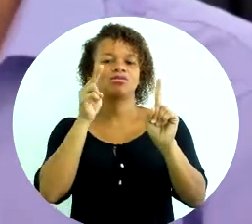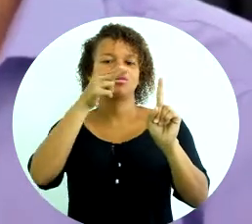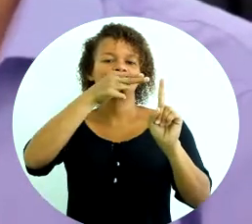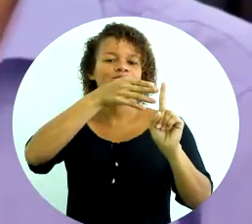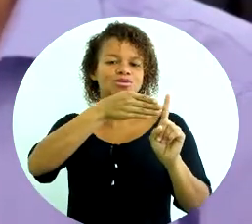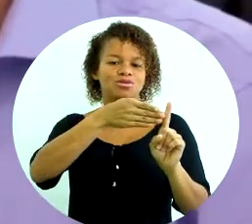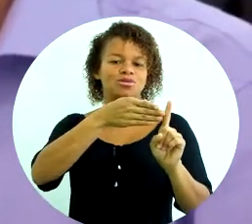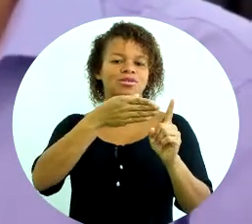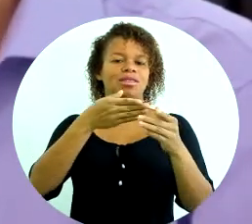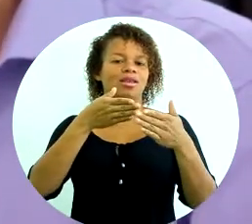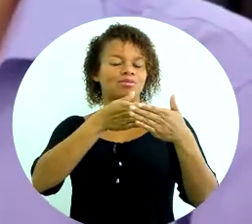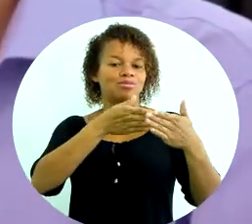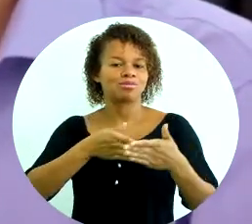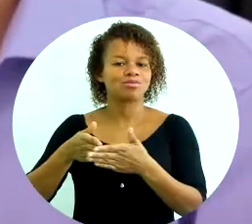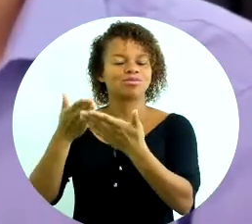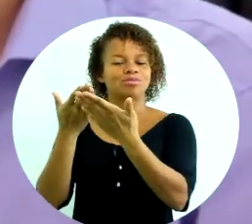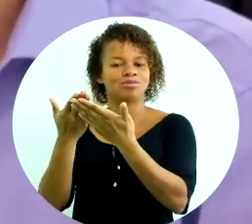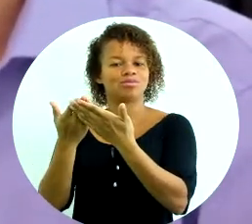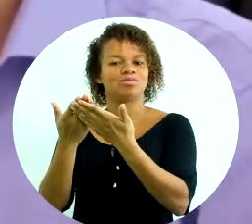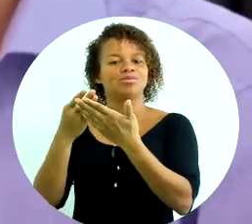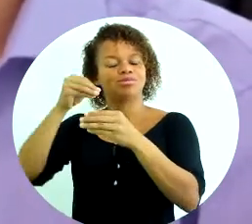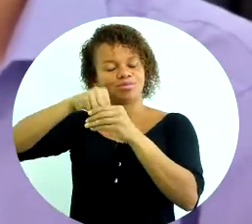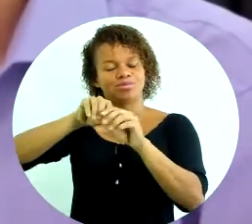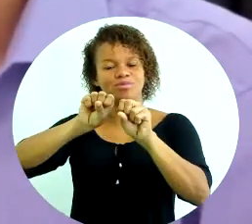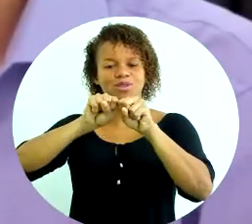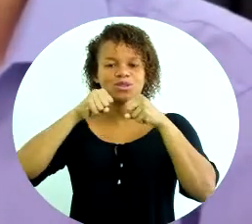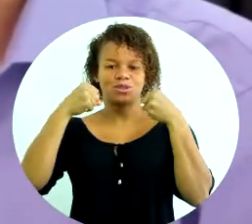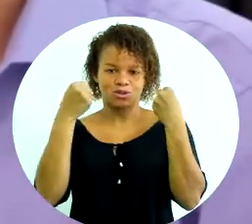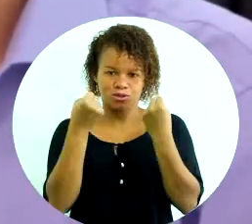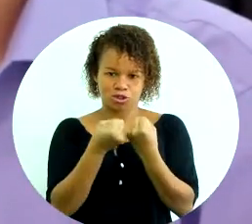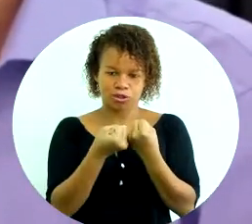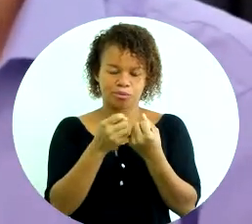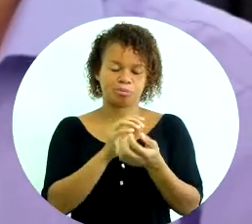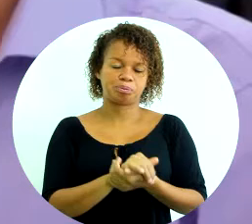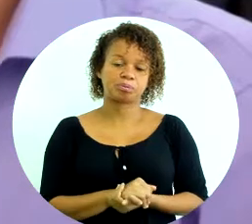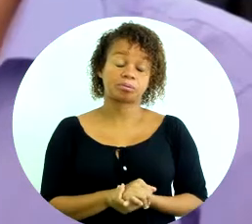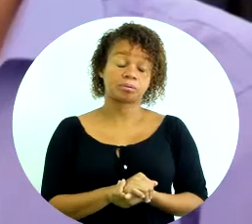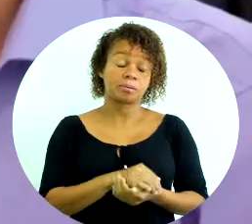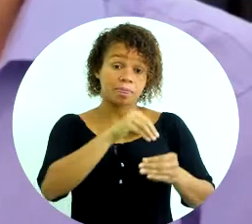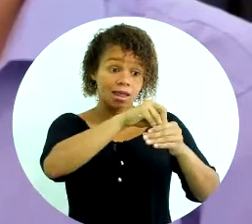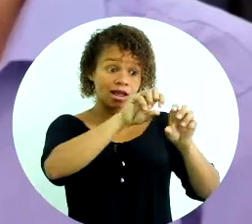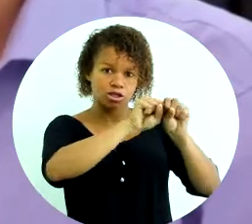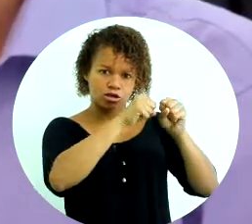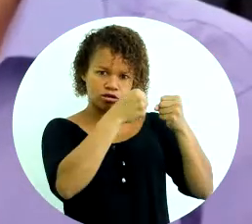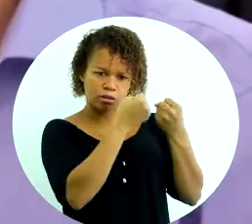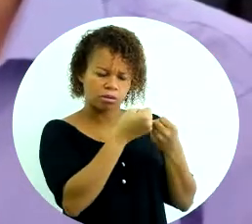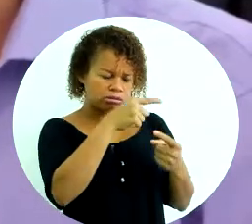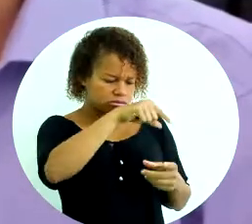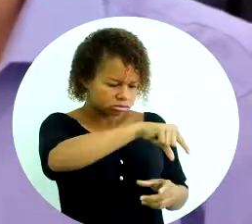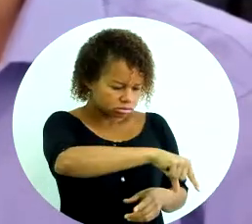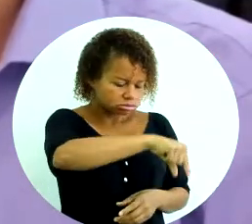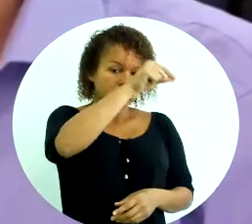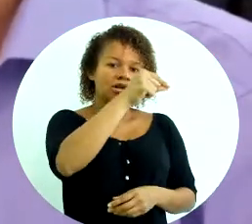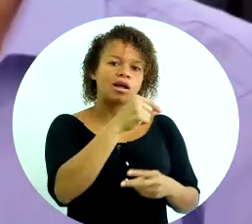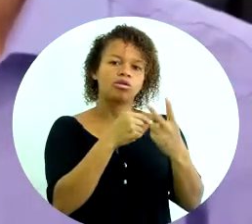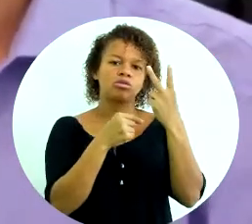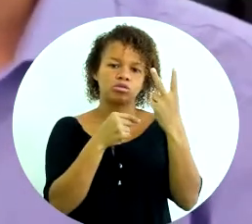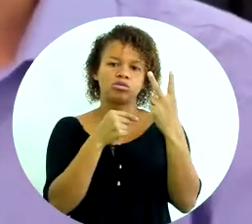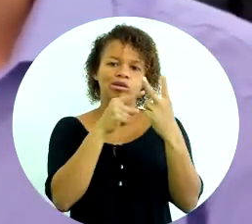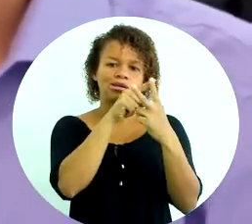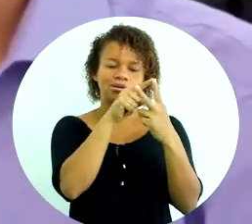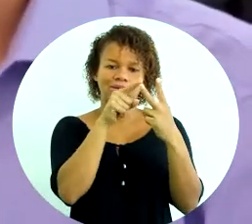dos objetos de intervenção e de estudo da sociologia. Dentro da sociologia, podemos